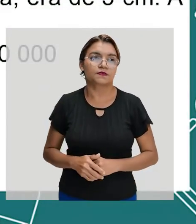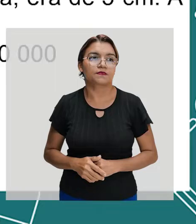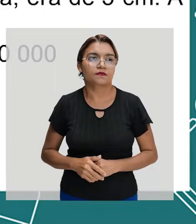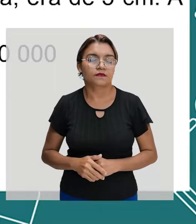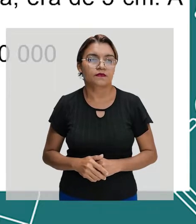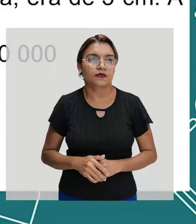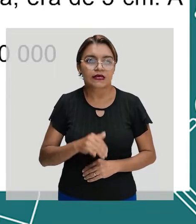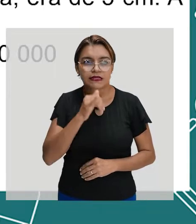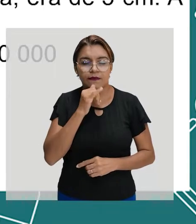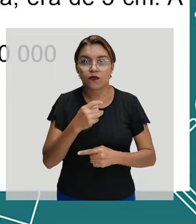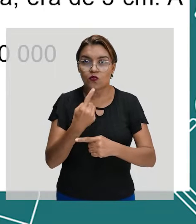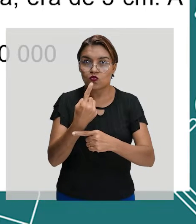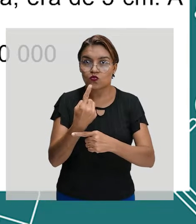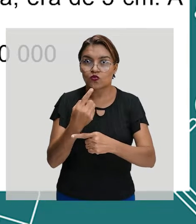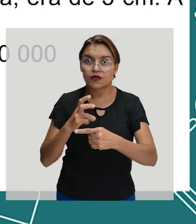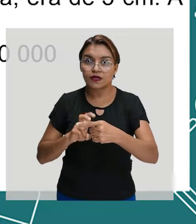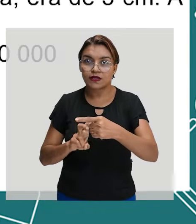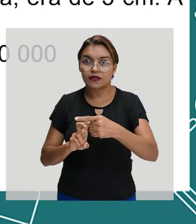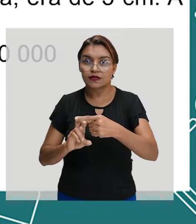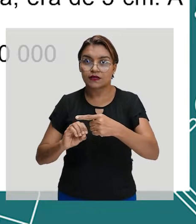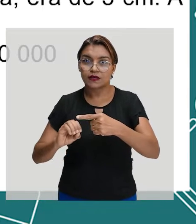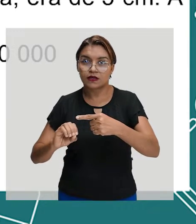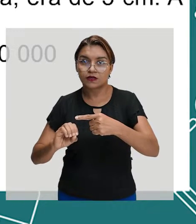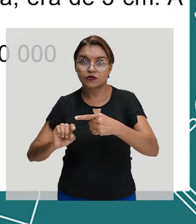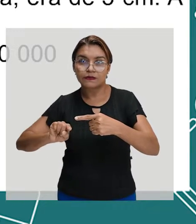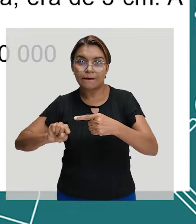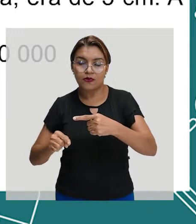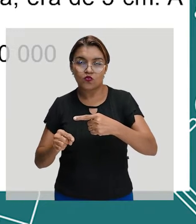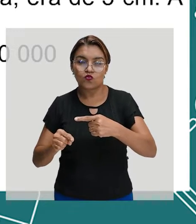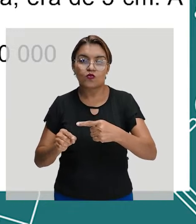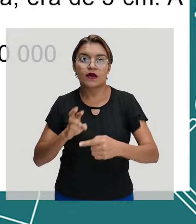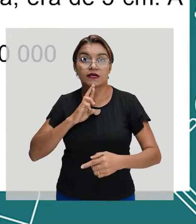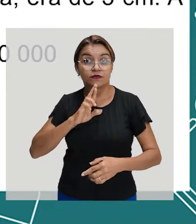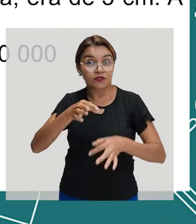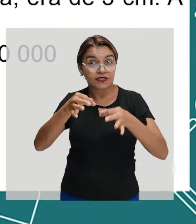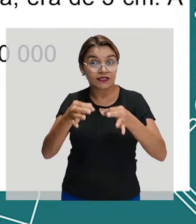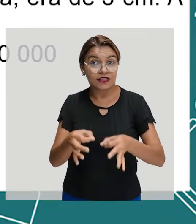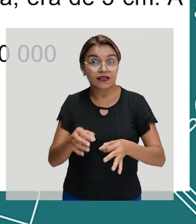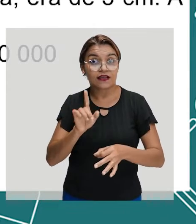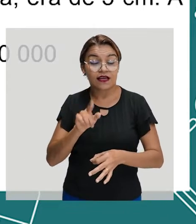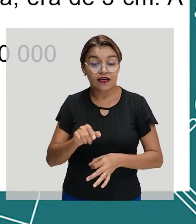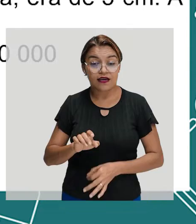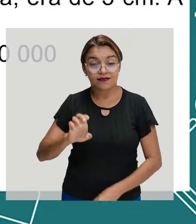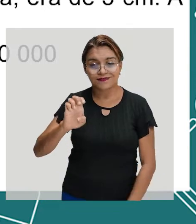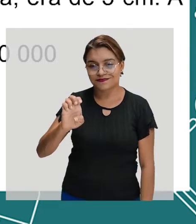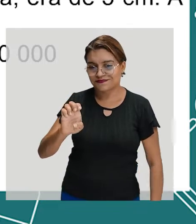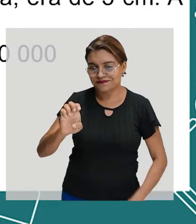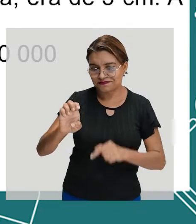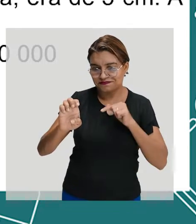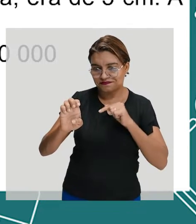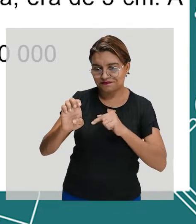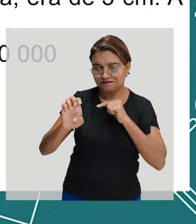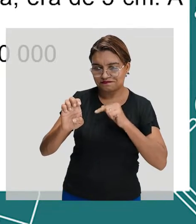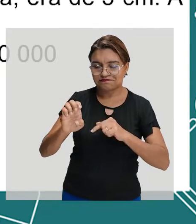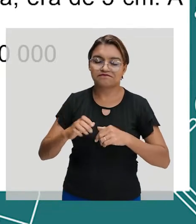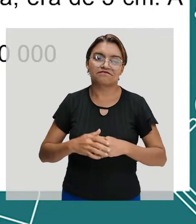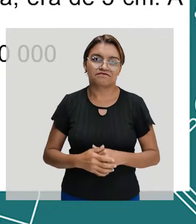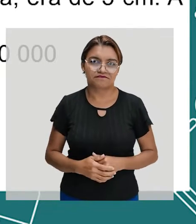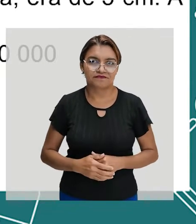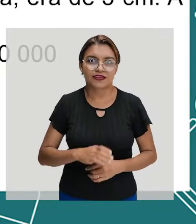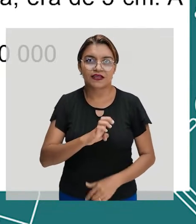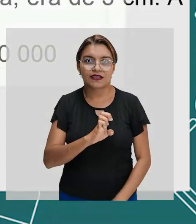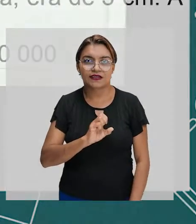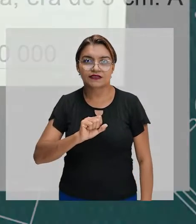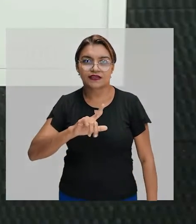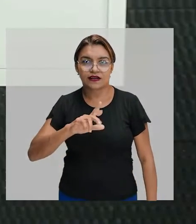500 mil tá então a resposta correta da nossa questão é a letra e foi feito na